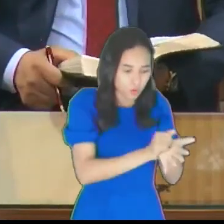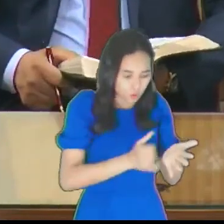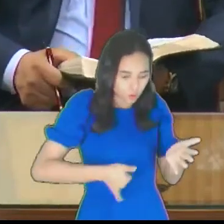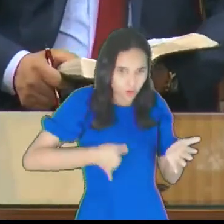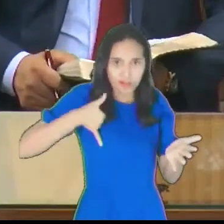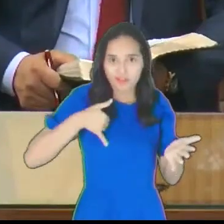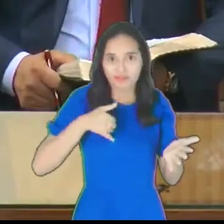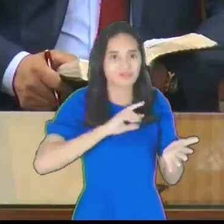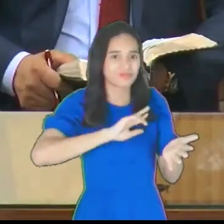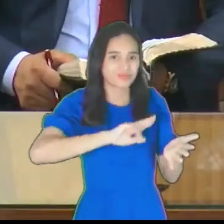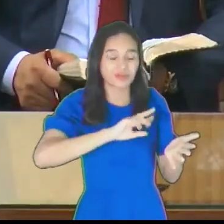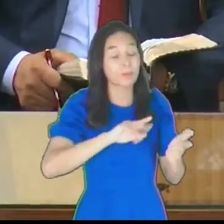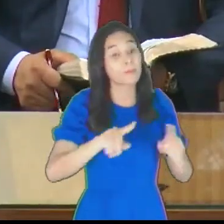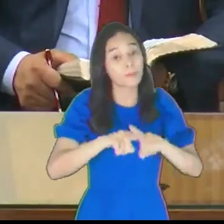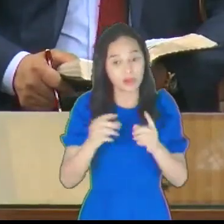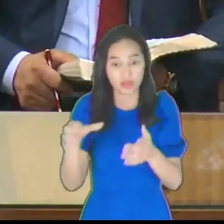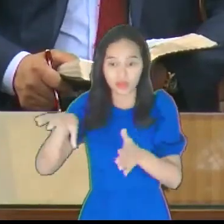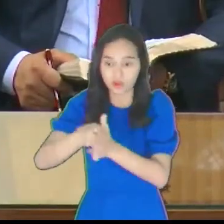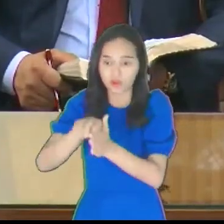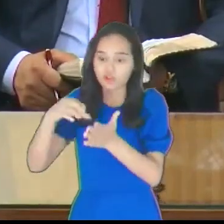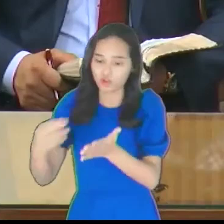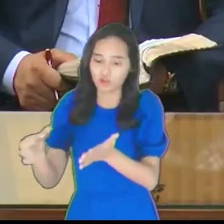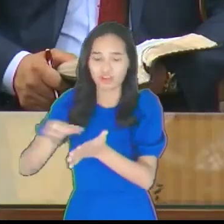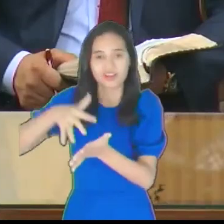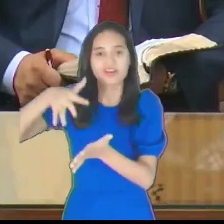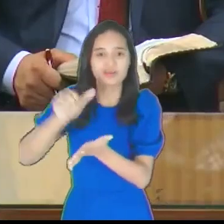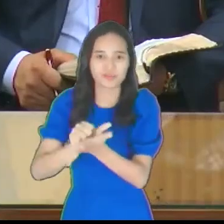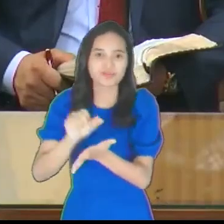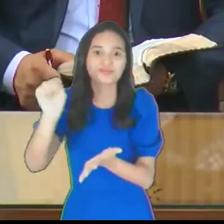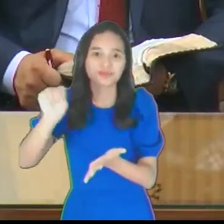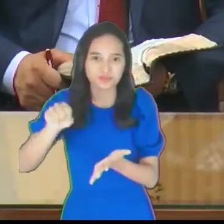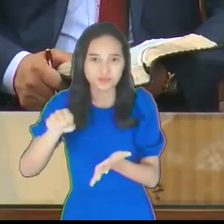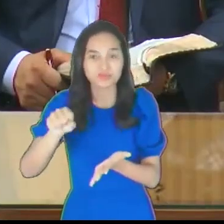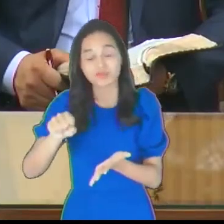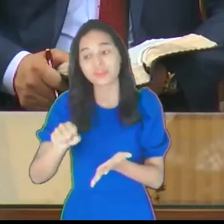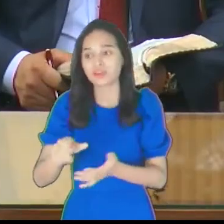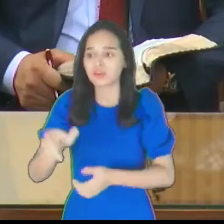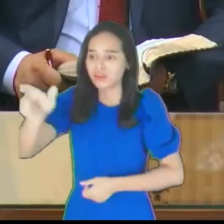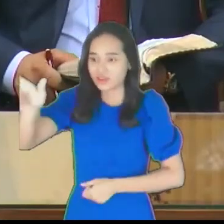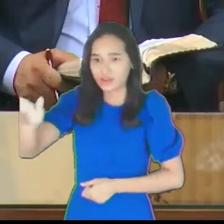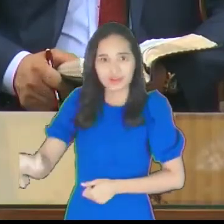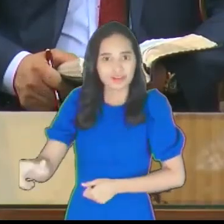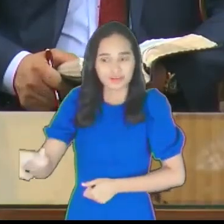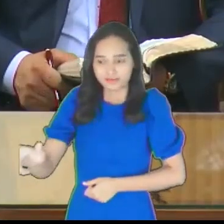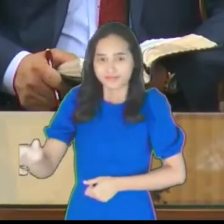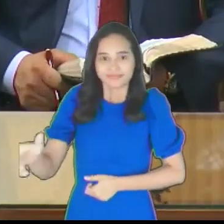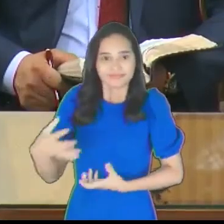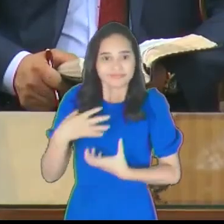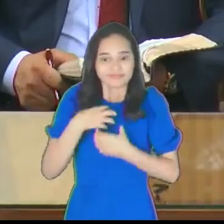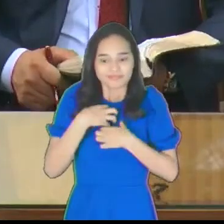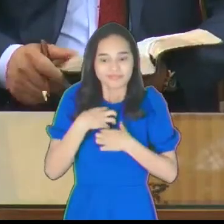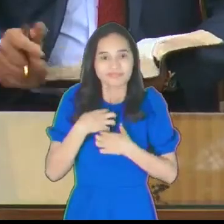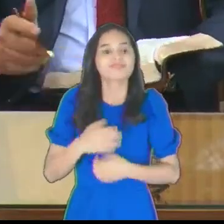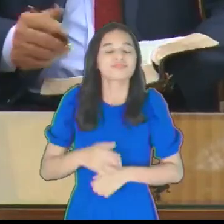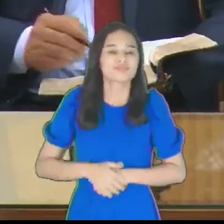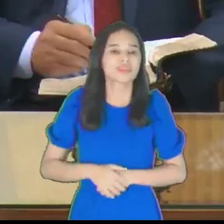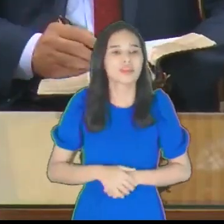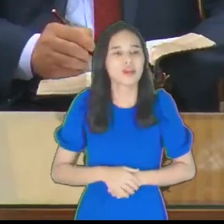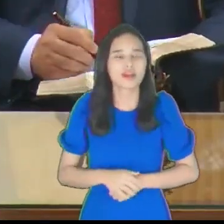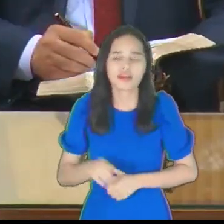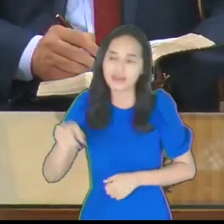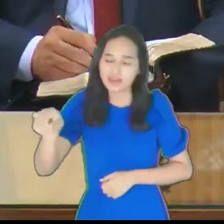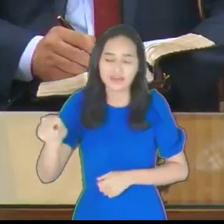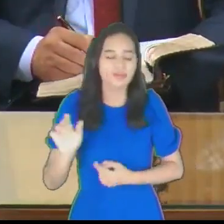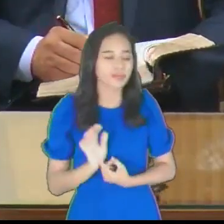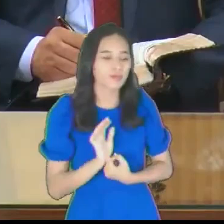exaltou. E veio grande indignação sobre ele. Meus amados irmãos, e ele mostrou o ouro, ele mostrou